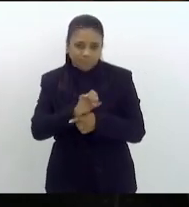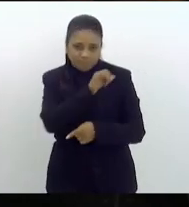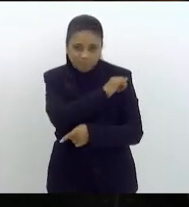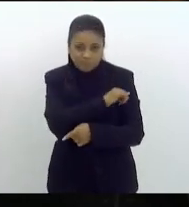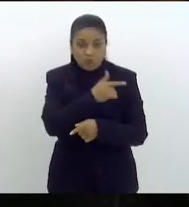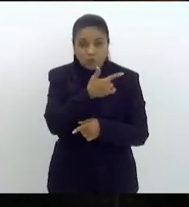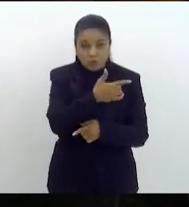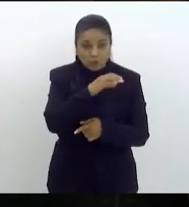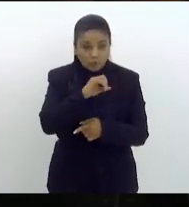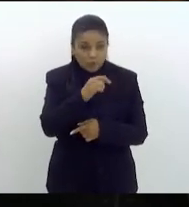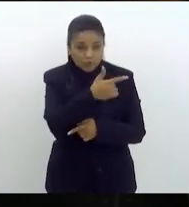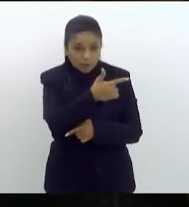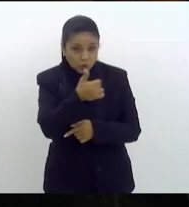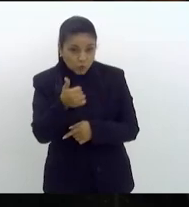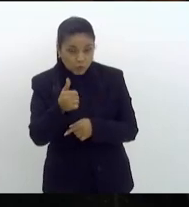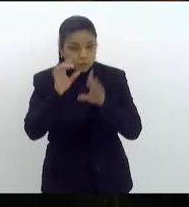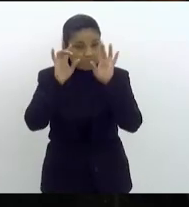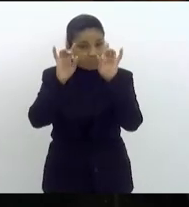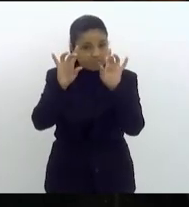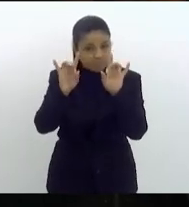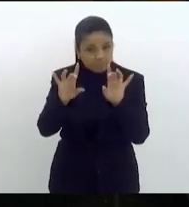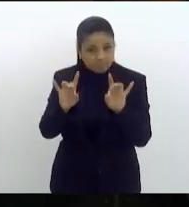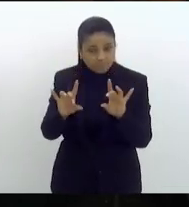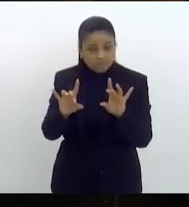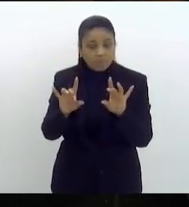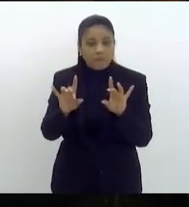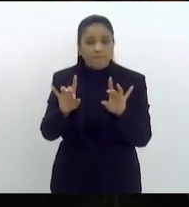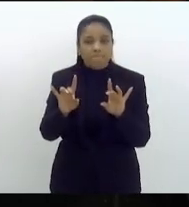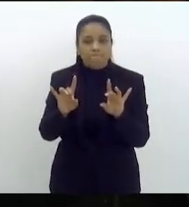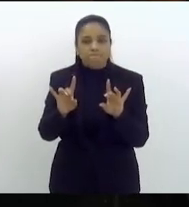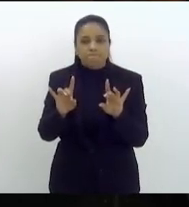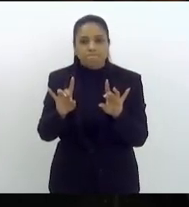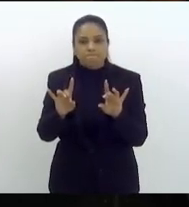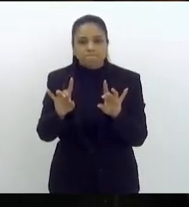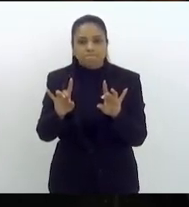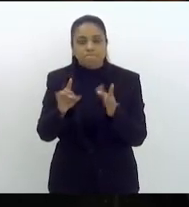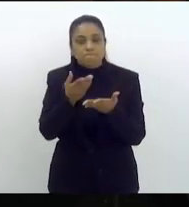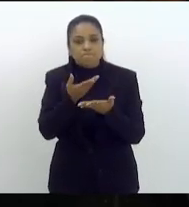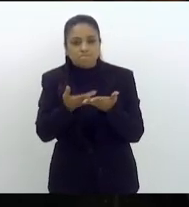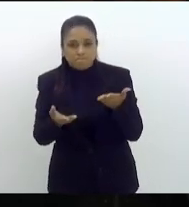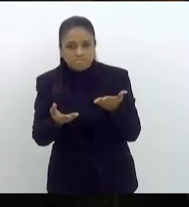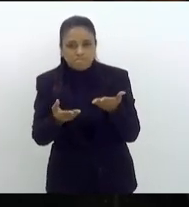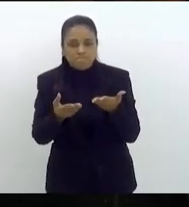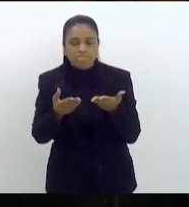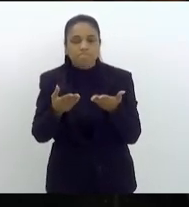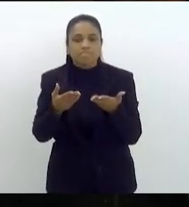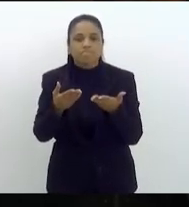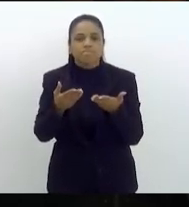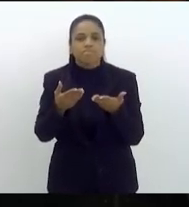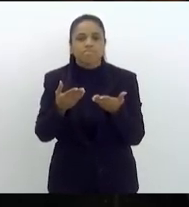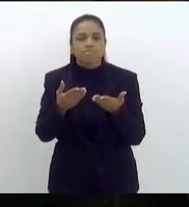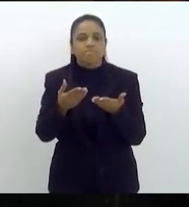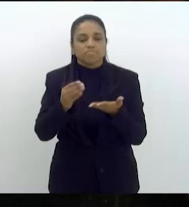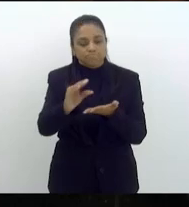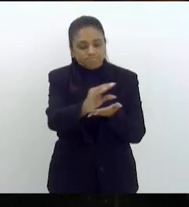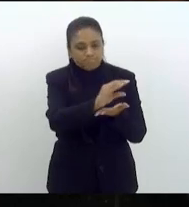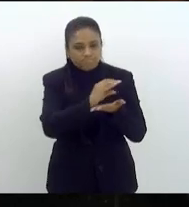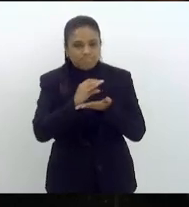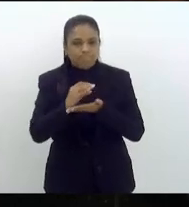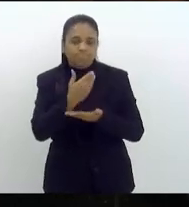especificamente em relação às perdas das participações governamentais